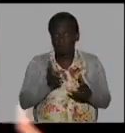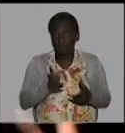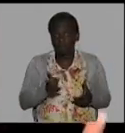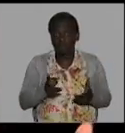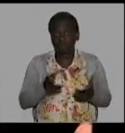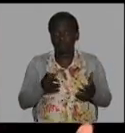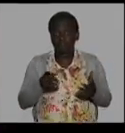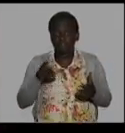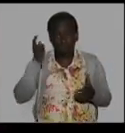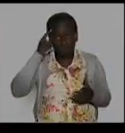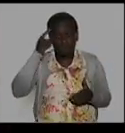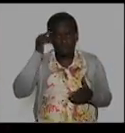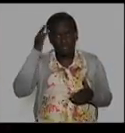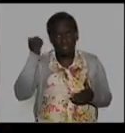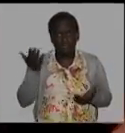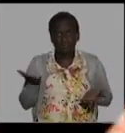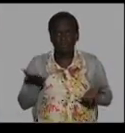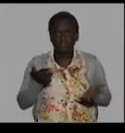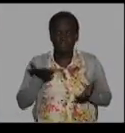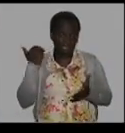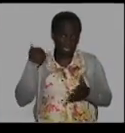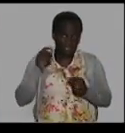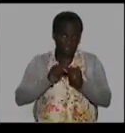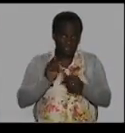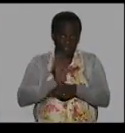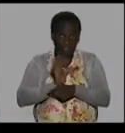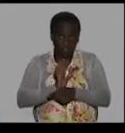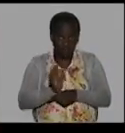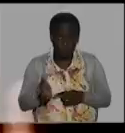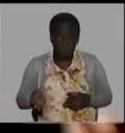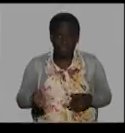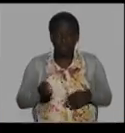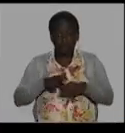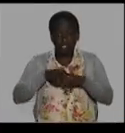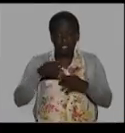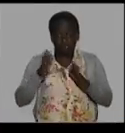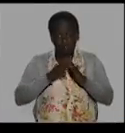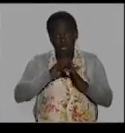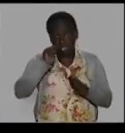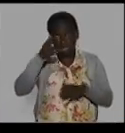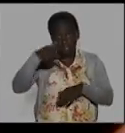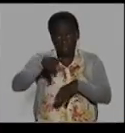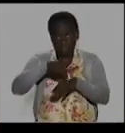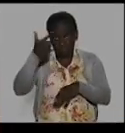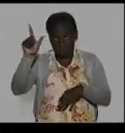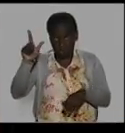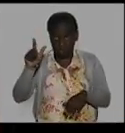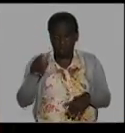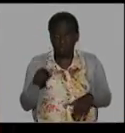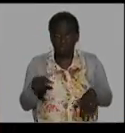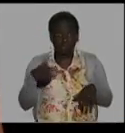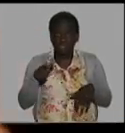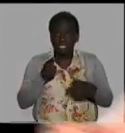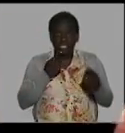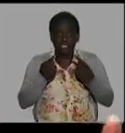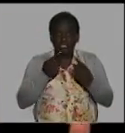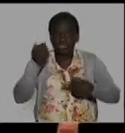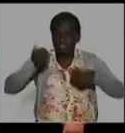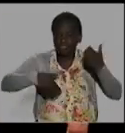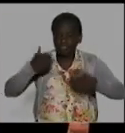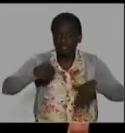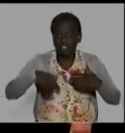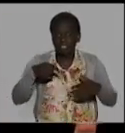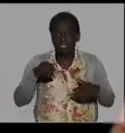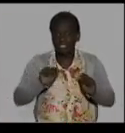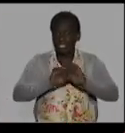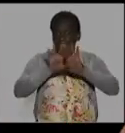pública e né, mais consciente. Na época que eu fiz o filme, até mesmo pelo fato de eu morar fora e não existia esse debate